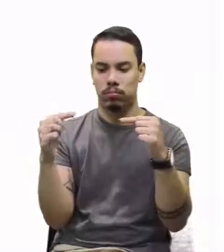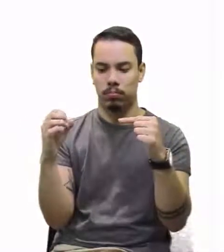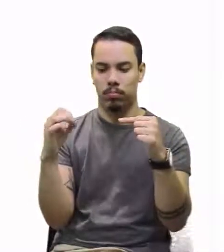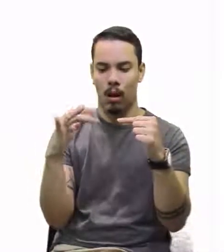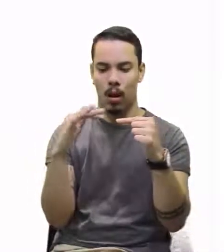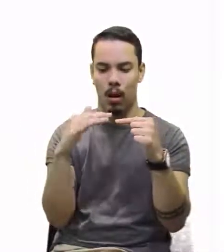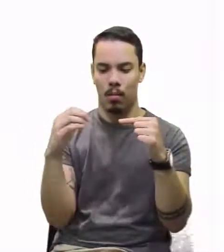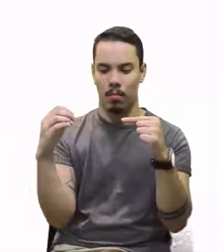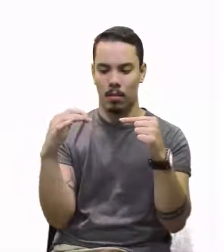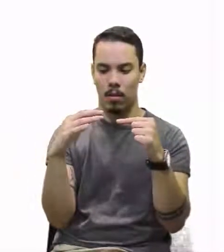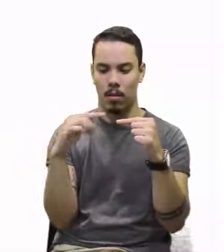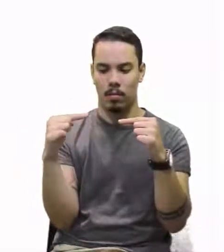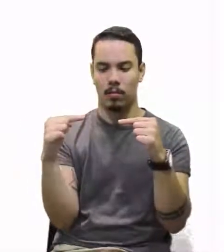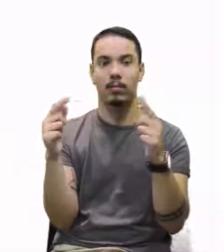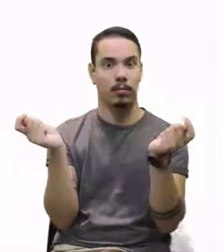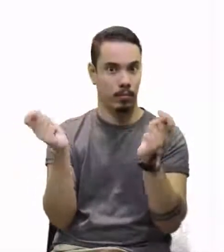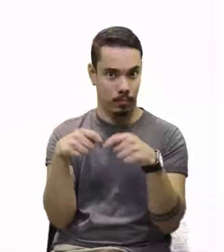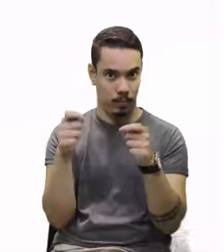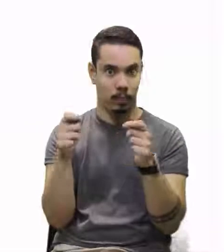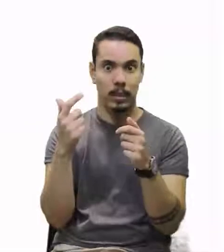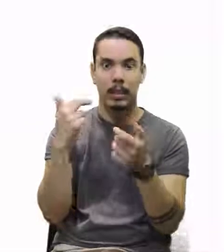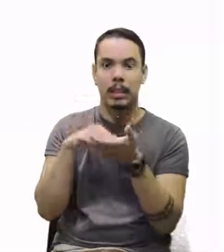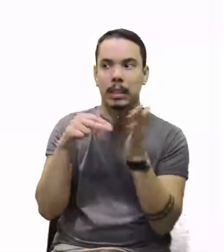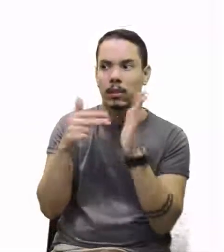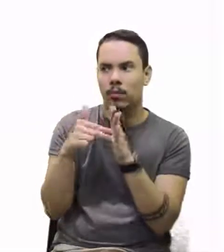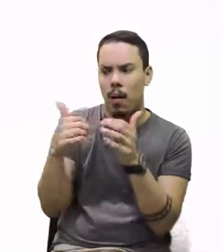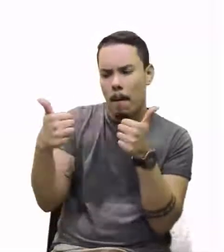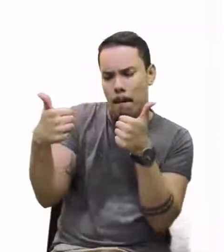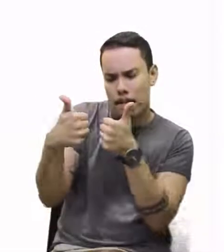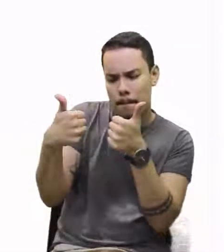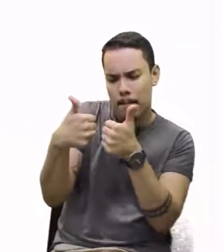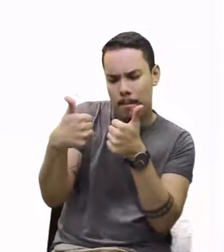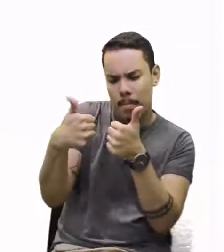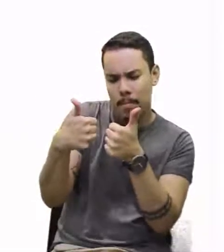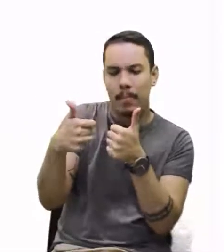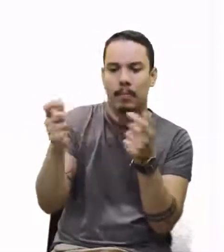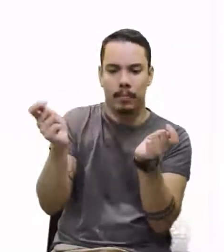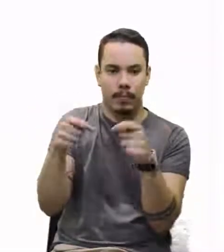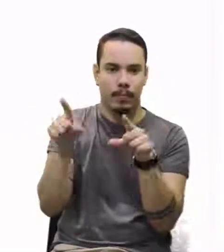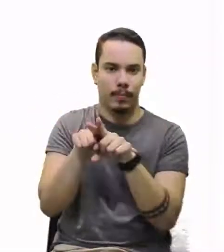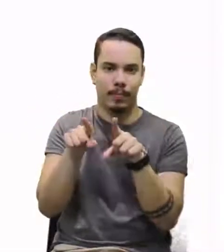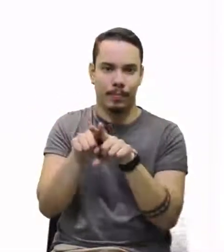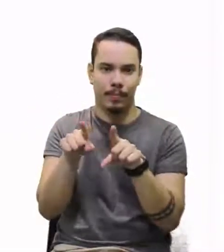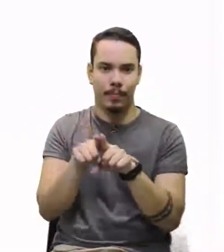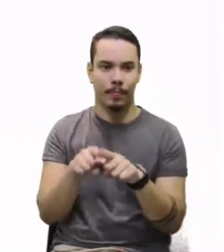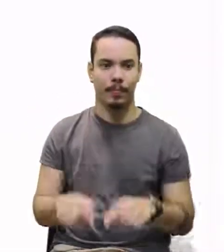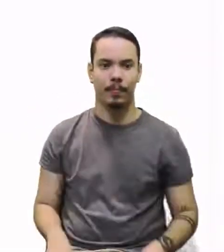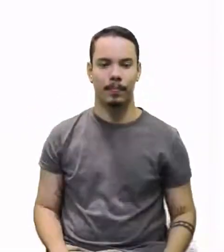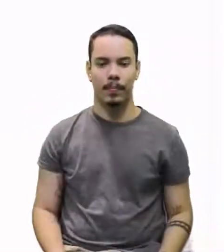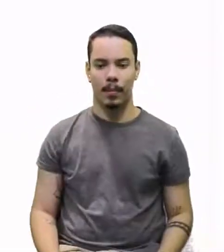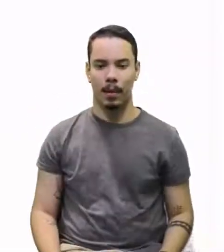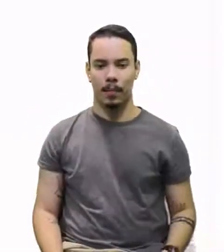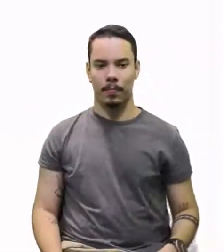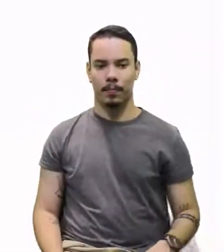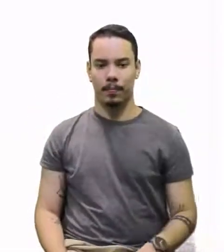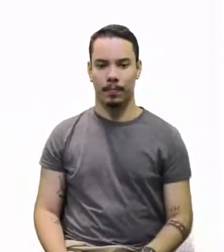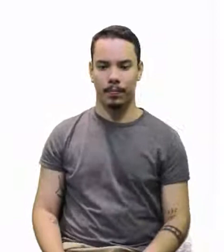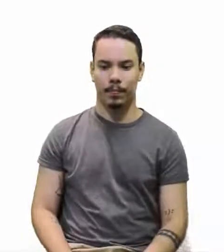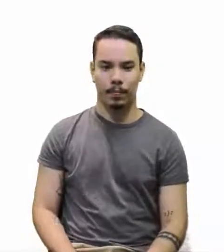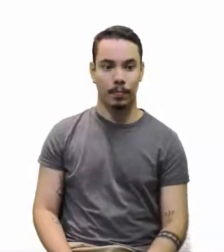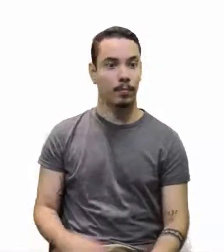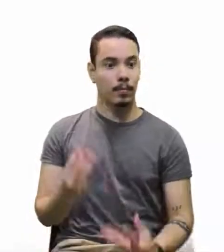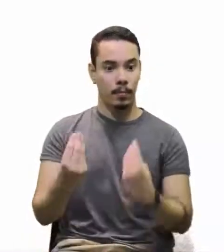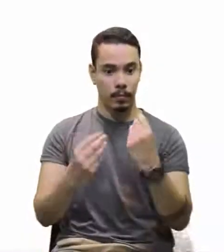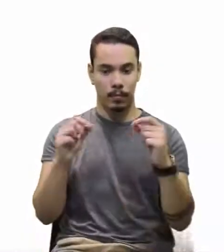isso que a gente chama de corrente induzida, é uma indução, tá? Então, a indutância aí, como